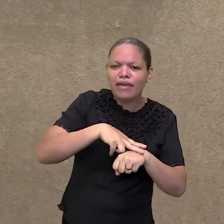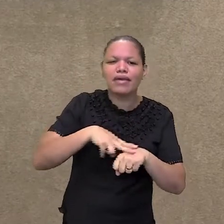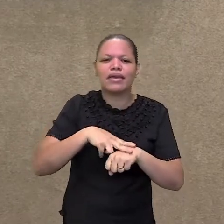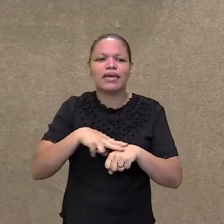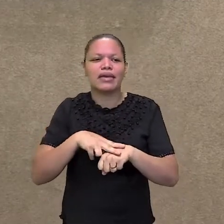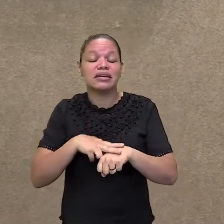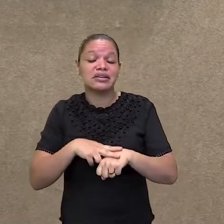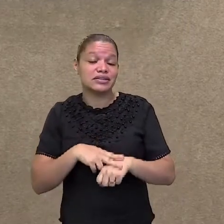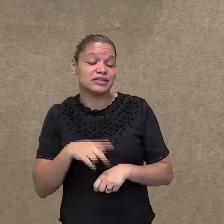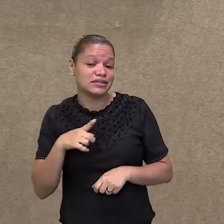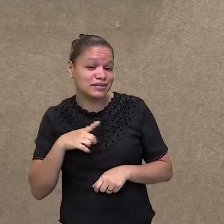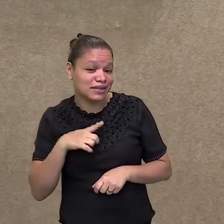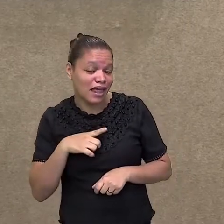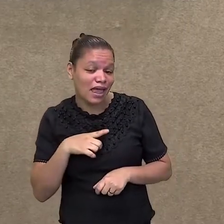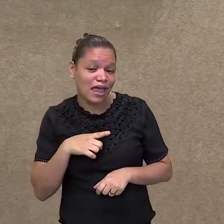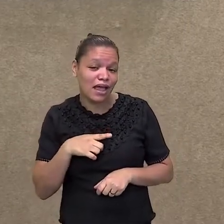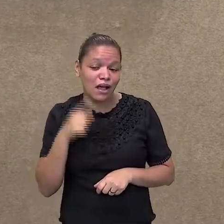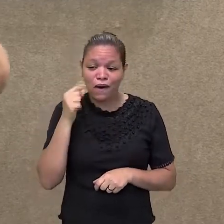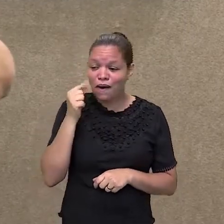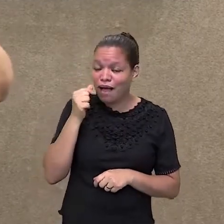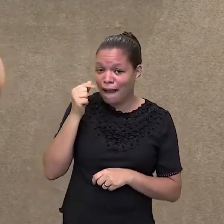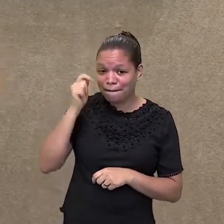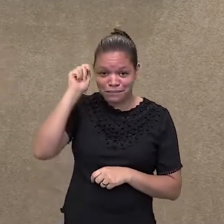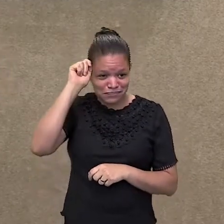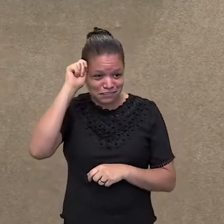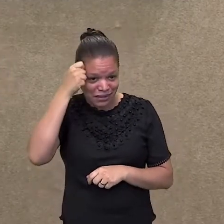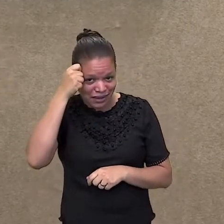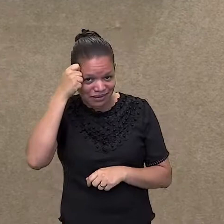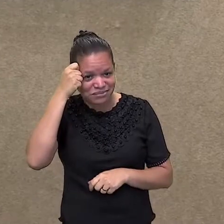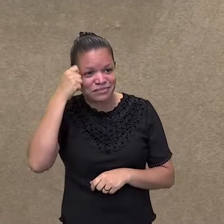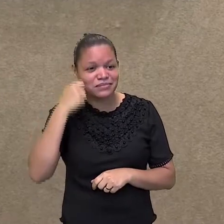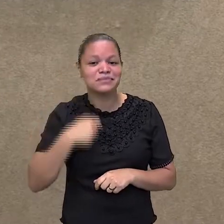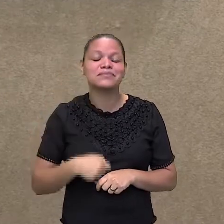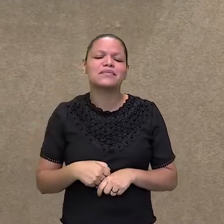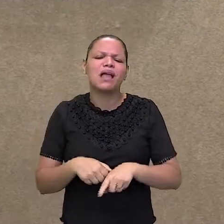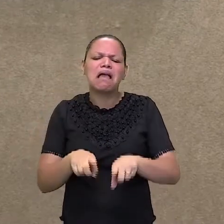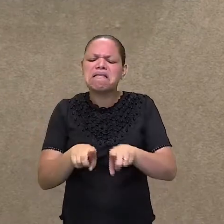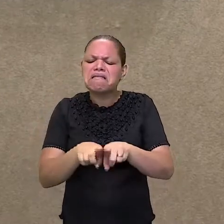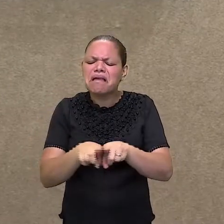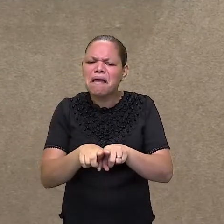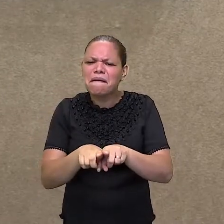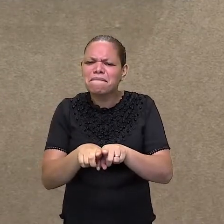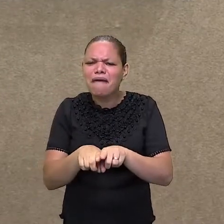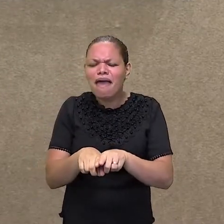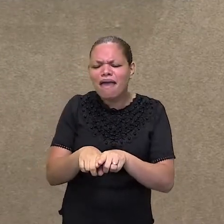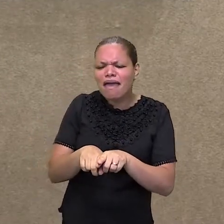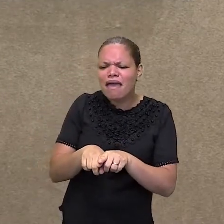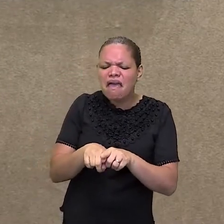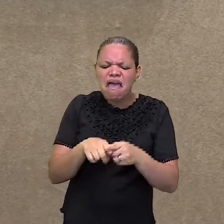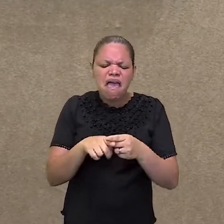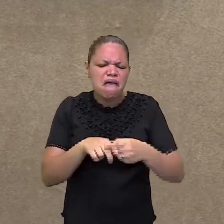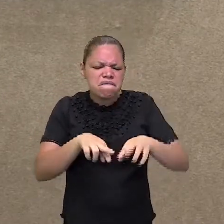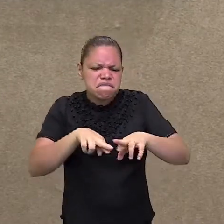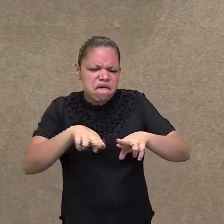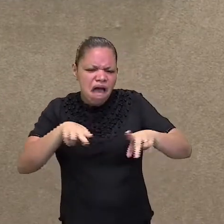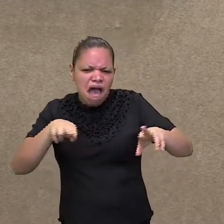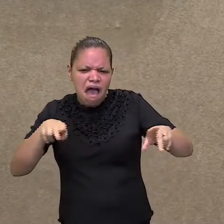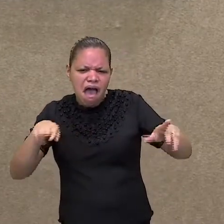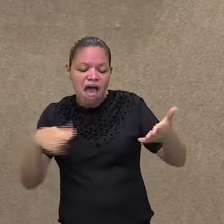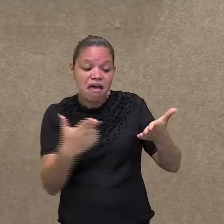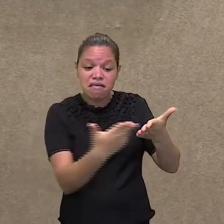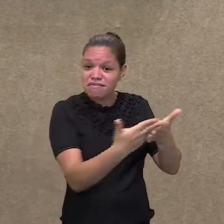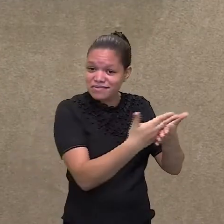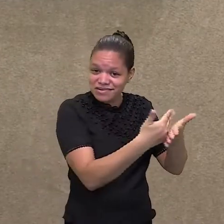número 2, aqui eu já tenho um lápis que tem o desenho de um personagem que é o Mickey e